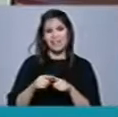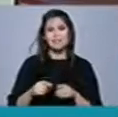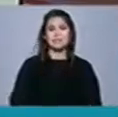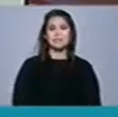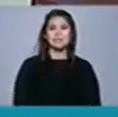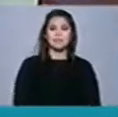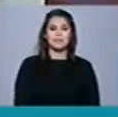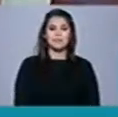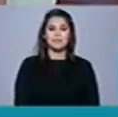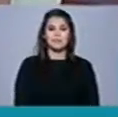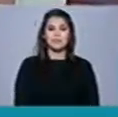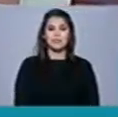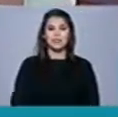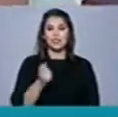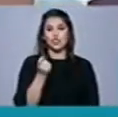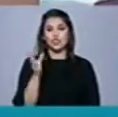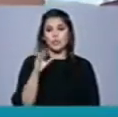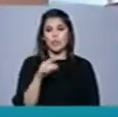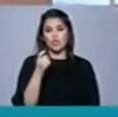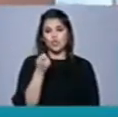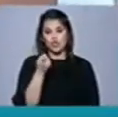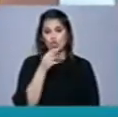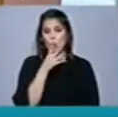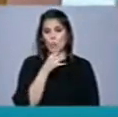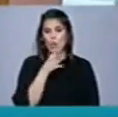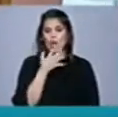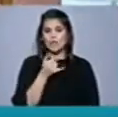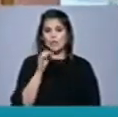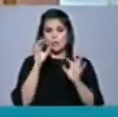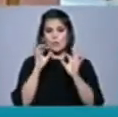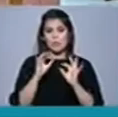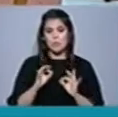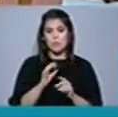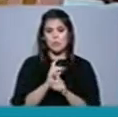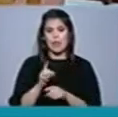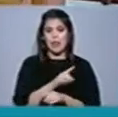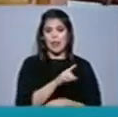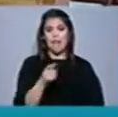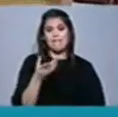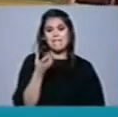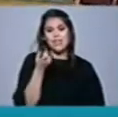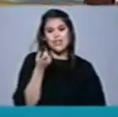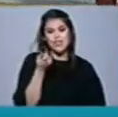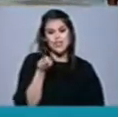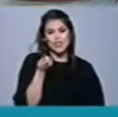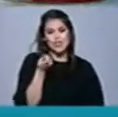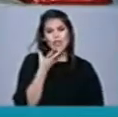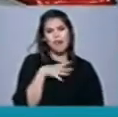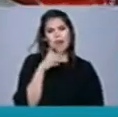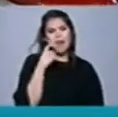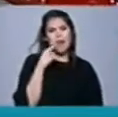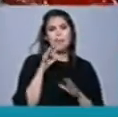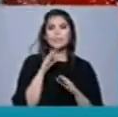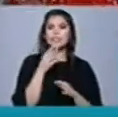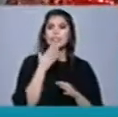Vamos deixar só que ganhe um bocadinho mais de cor para o retirarmos. Este está ali a querer abrir um bocadinho, mas lá está, o fermento